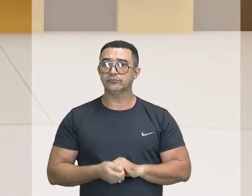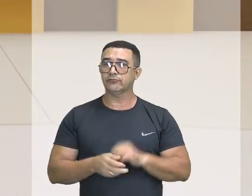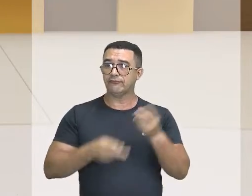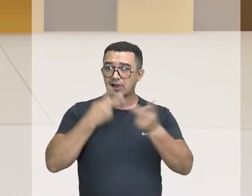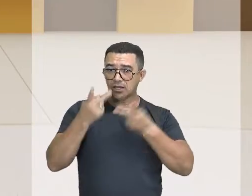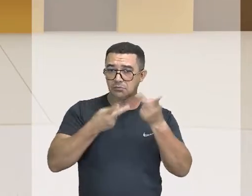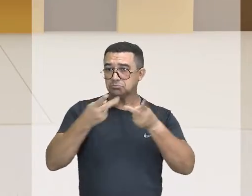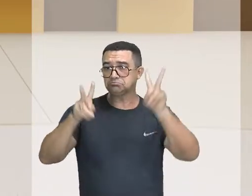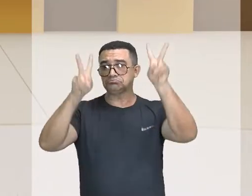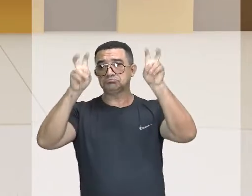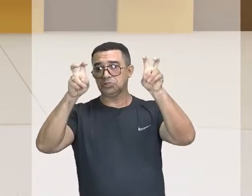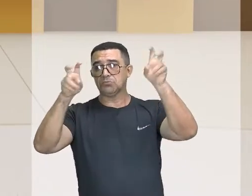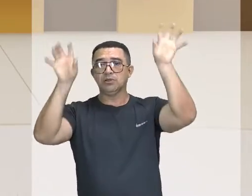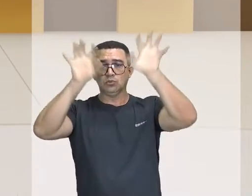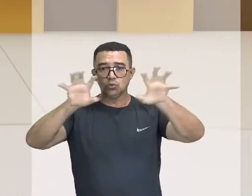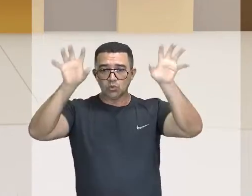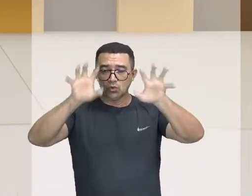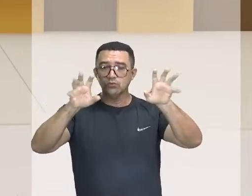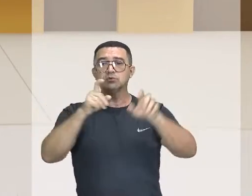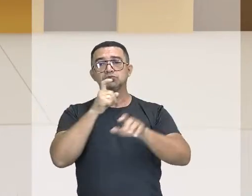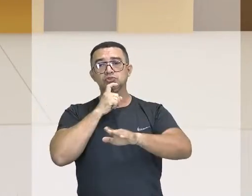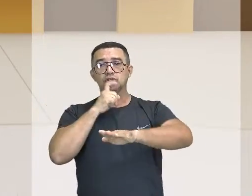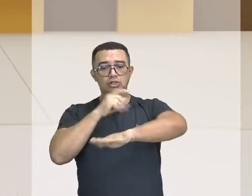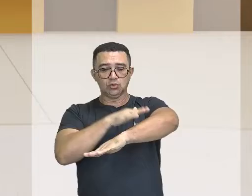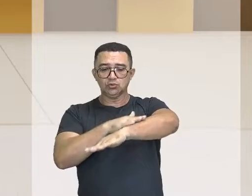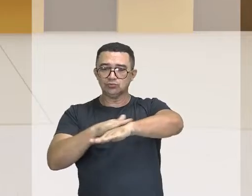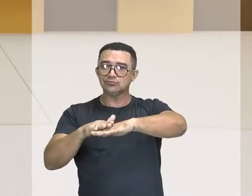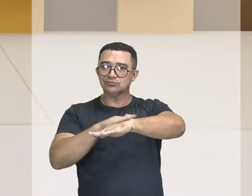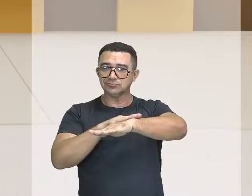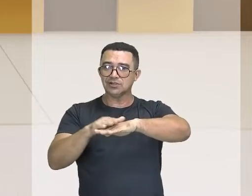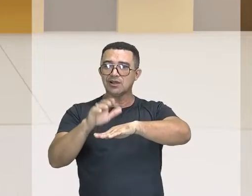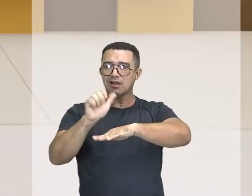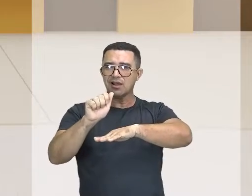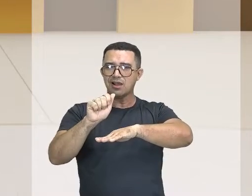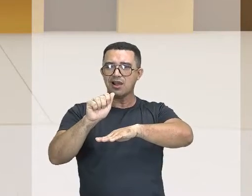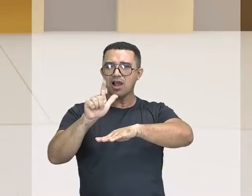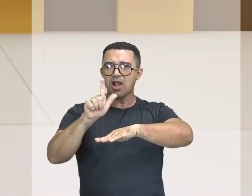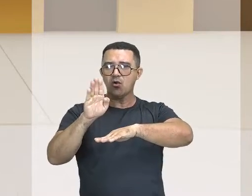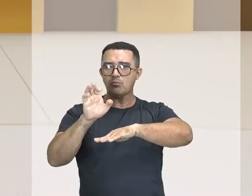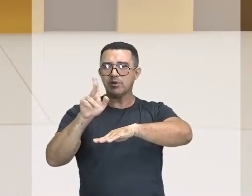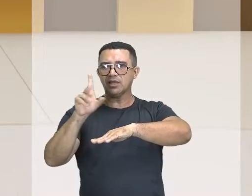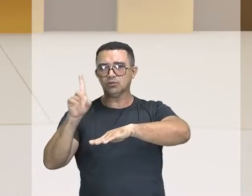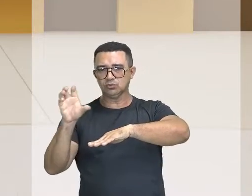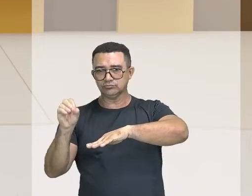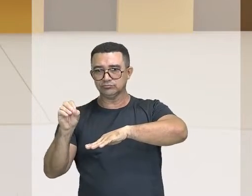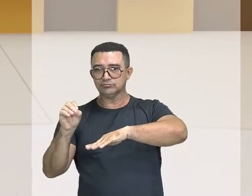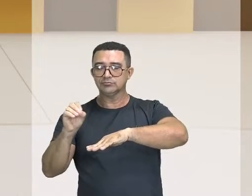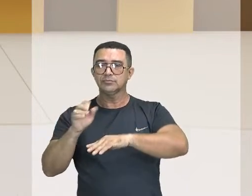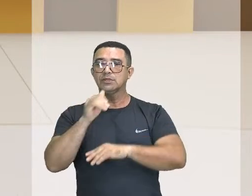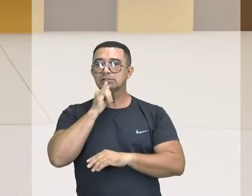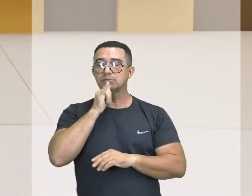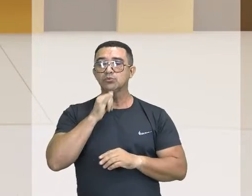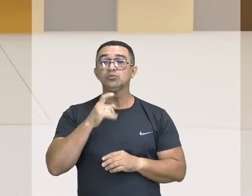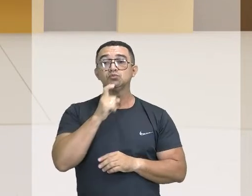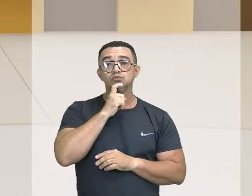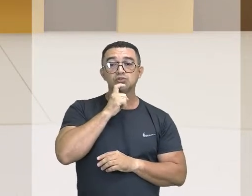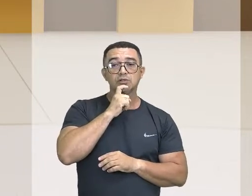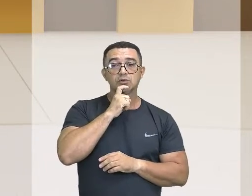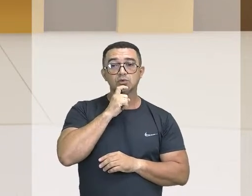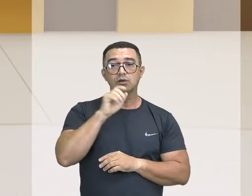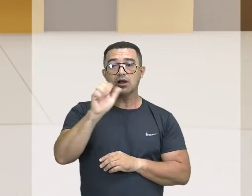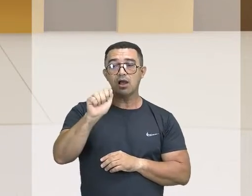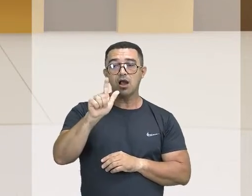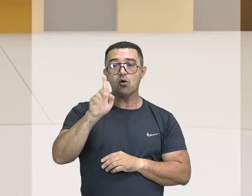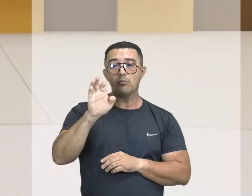as nuvens, falamos ali sobre o gelo albedo, né? É importante lembrar que gelo albedo não é um tipo de gelo, né? Exatamente. O gelo, como a gente pôde observar, e albedo,